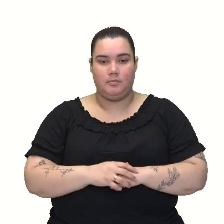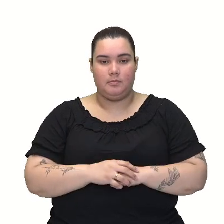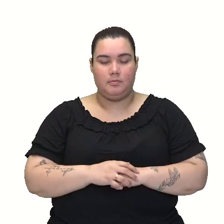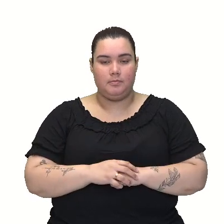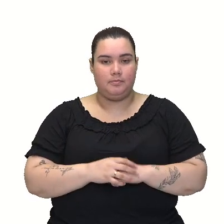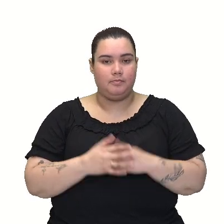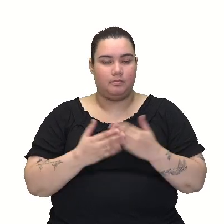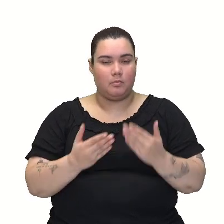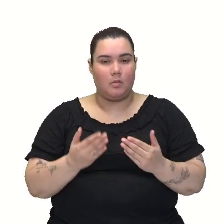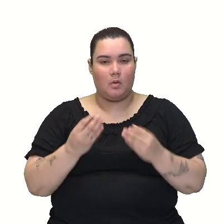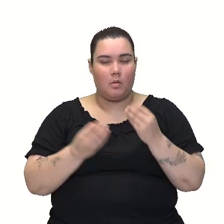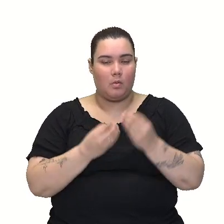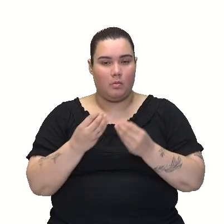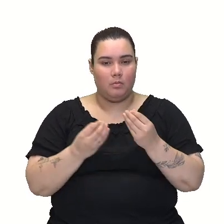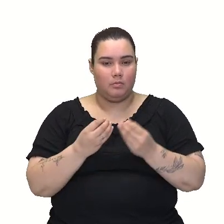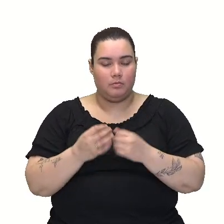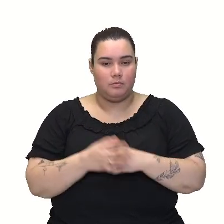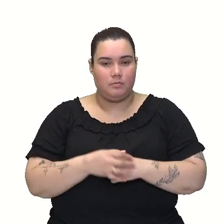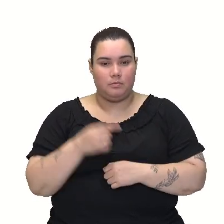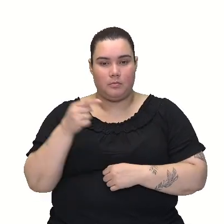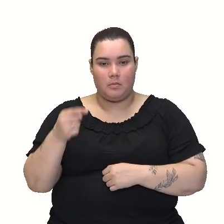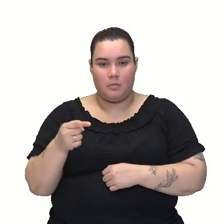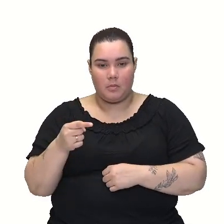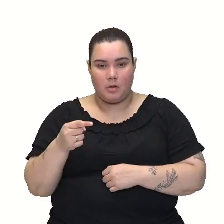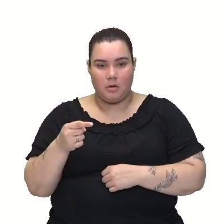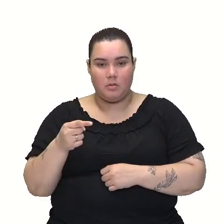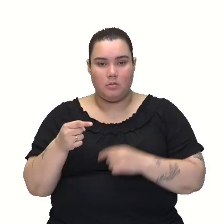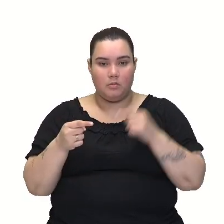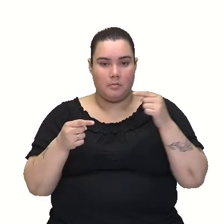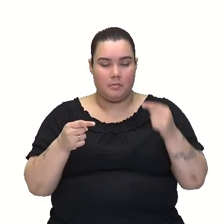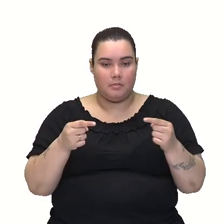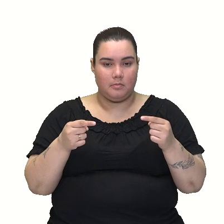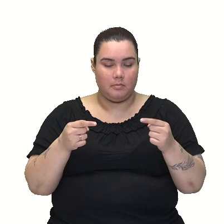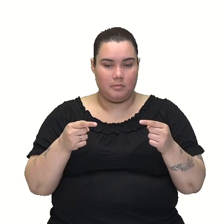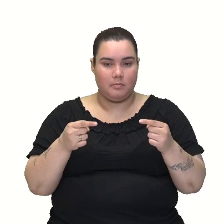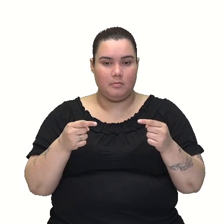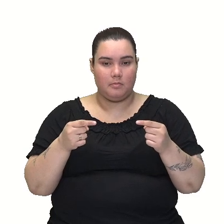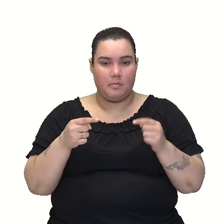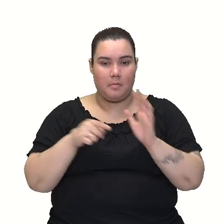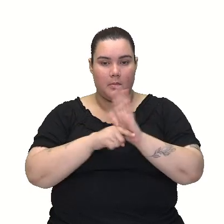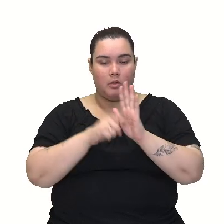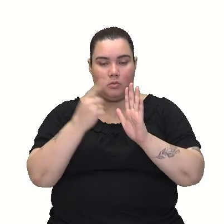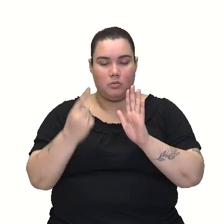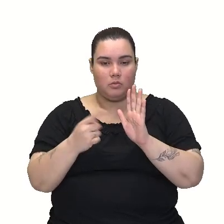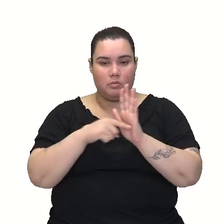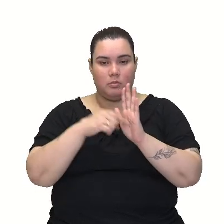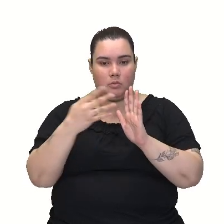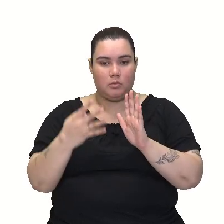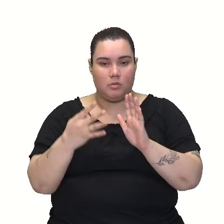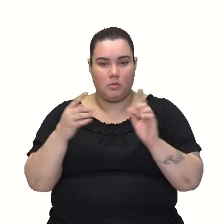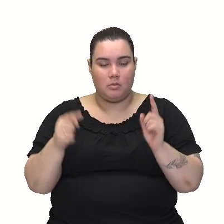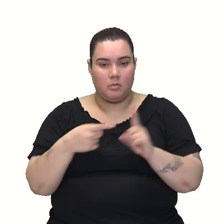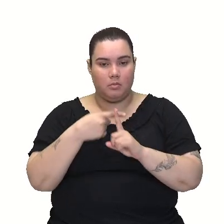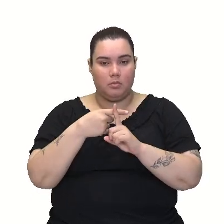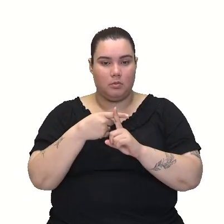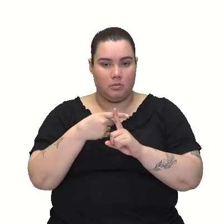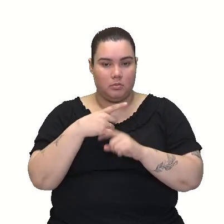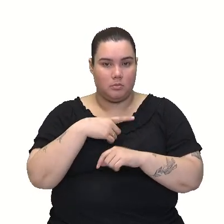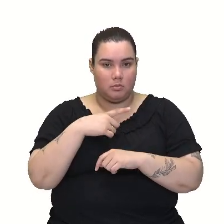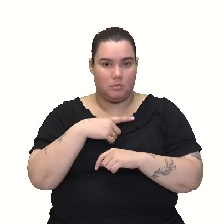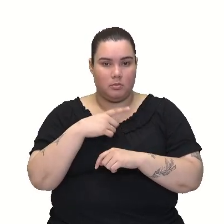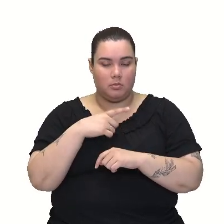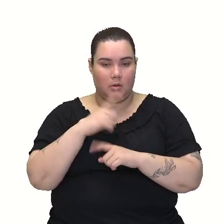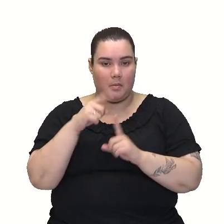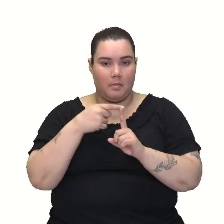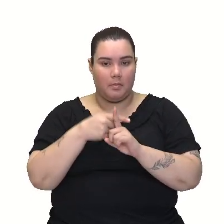sinal aqui, né, pessoal? Veja, eu tenho menos aqui com menos 1 com menos 4, vai dar